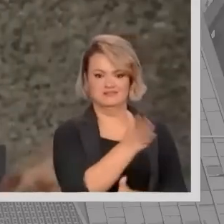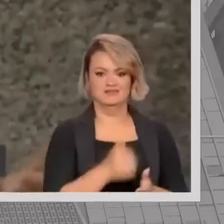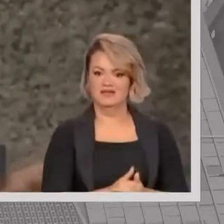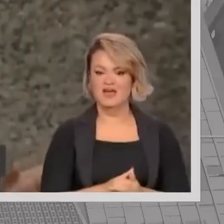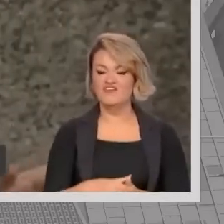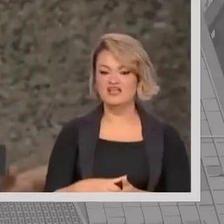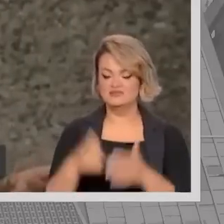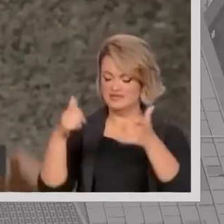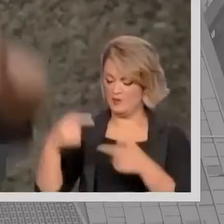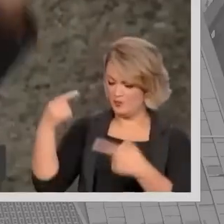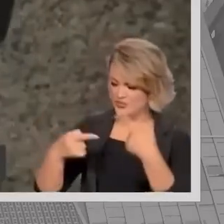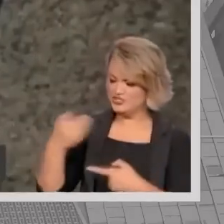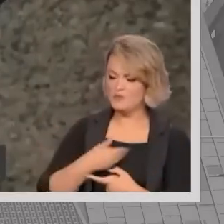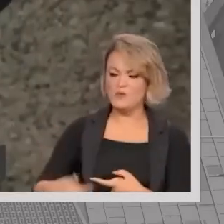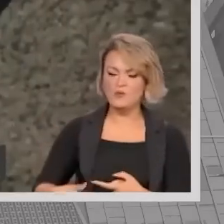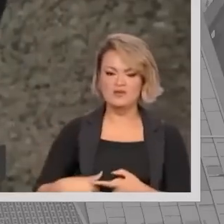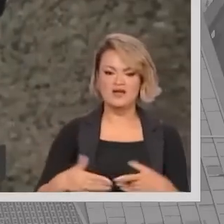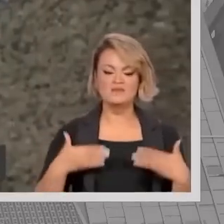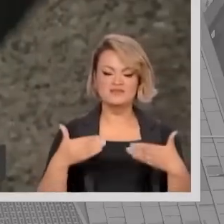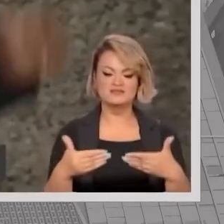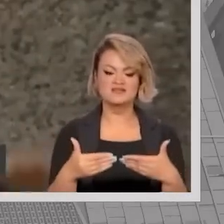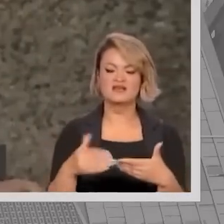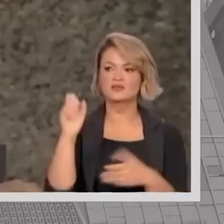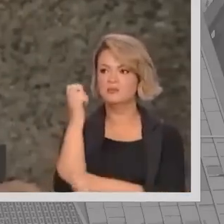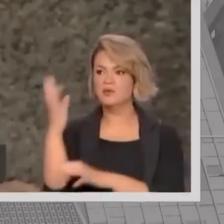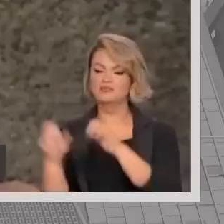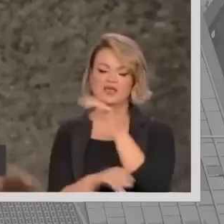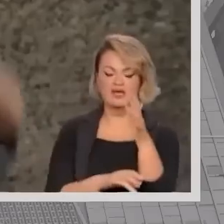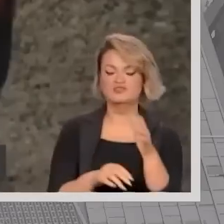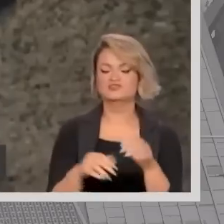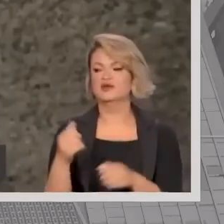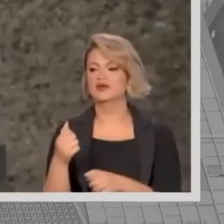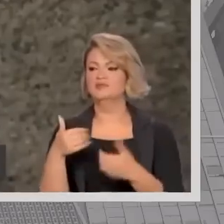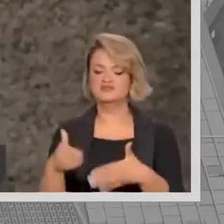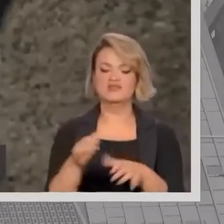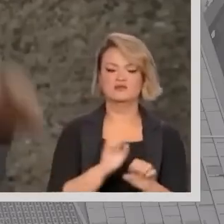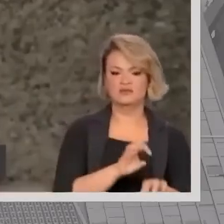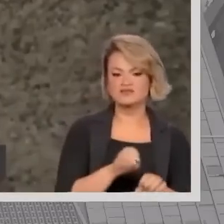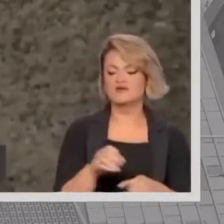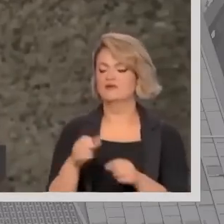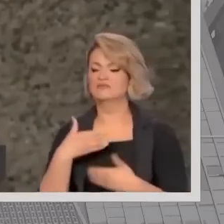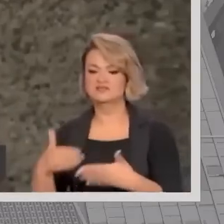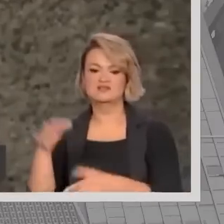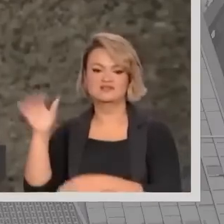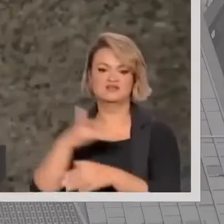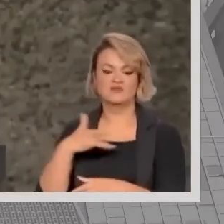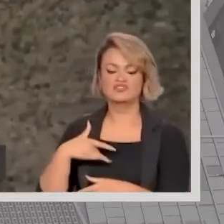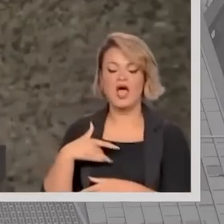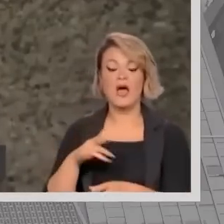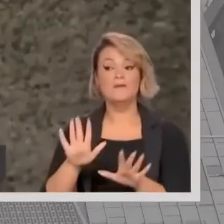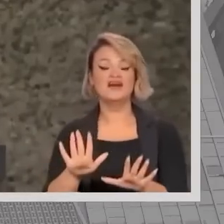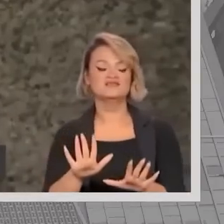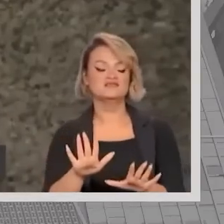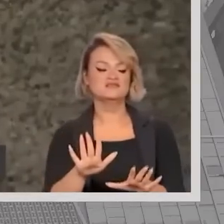por exemplo, da grave crise... Mas vamos ouvir, vamos ouvir. ...da década de 30... Comprando Roosevelt, por exemplo, que foi o governo americano investindo na economia. O